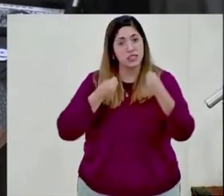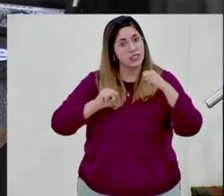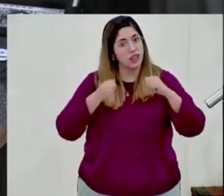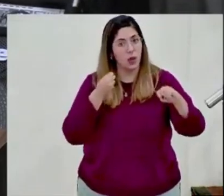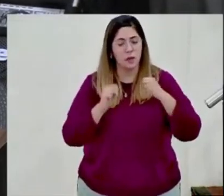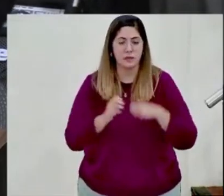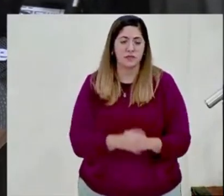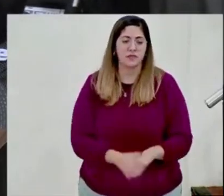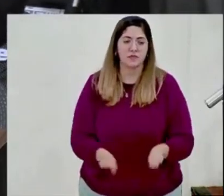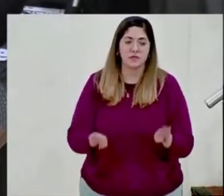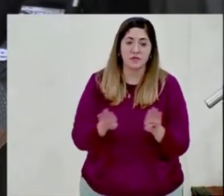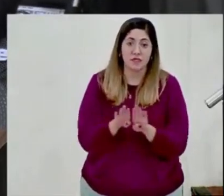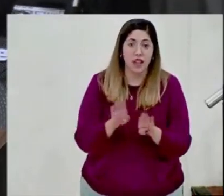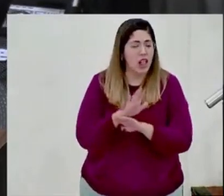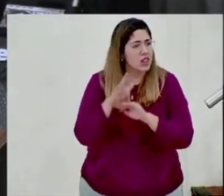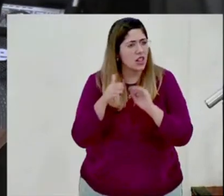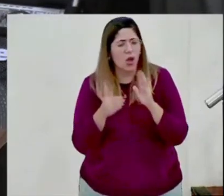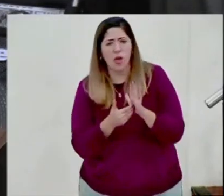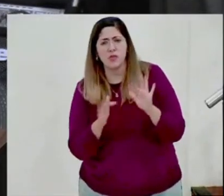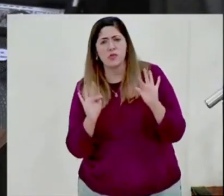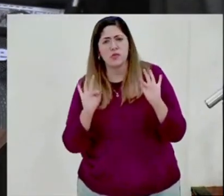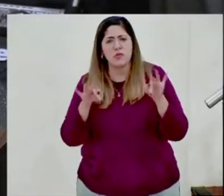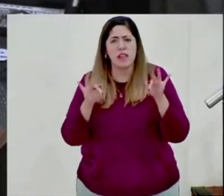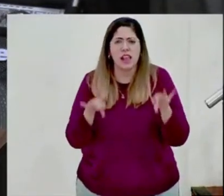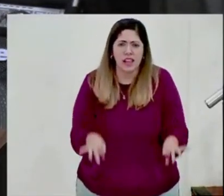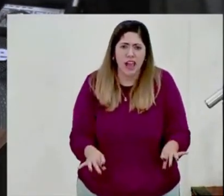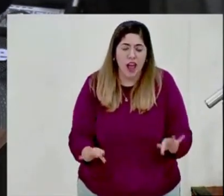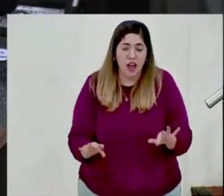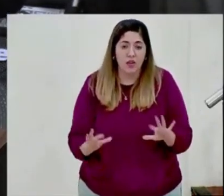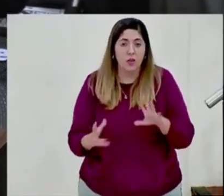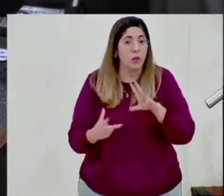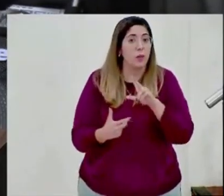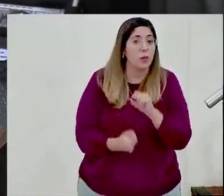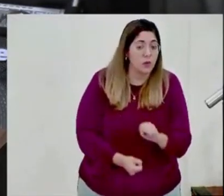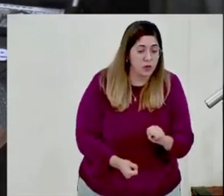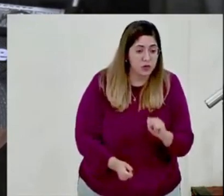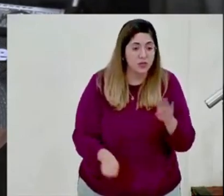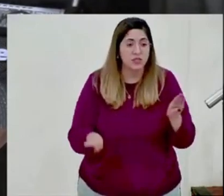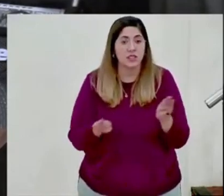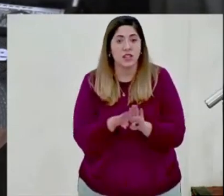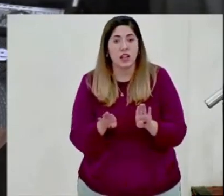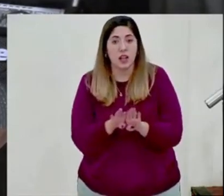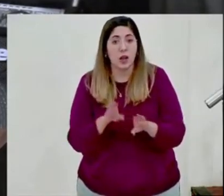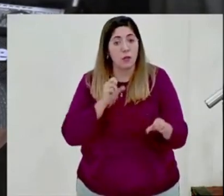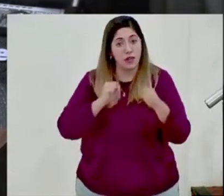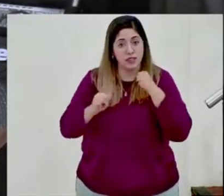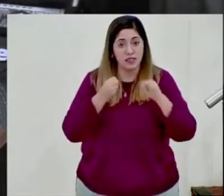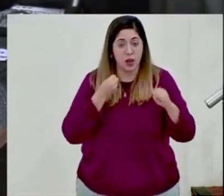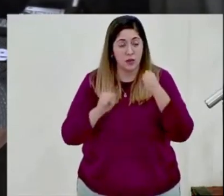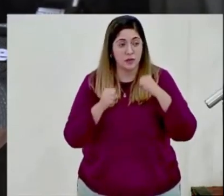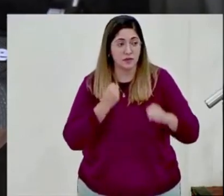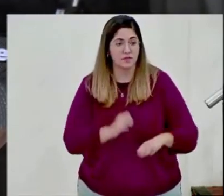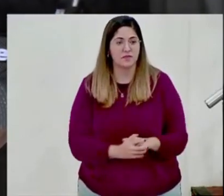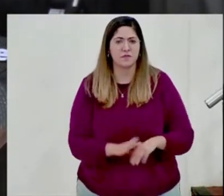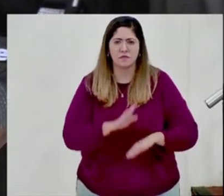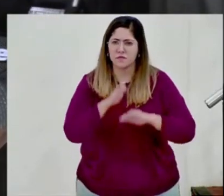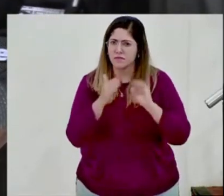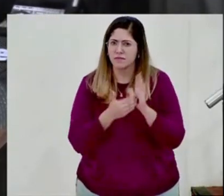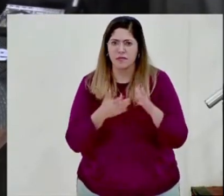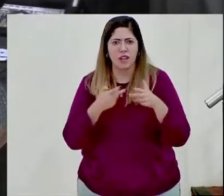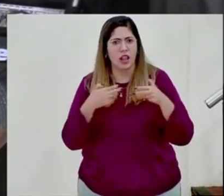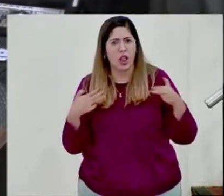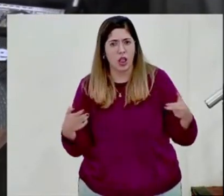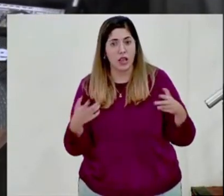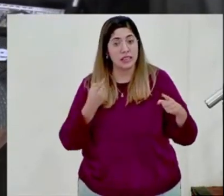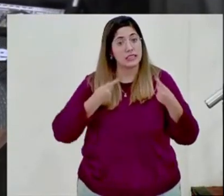E você tem várias referências ao final dos tempos no livro dos Salmos. E daqui a pouco eu vou mostrar mais algumas para vocês. E essas coisas foram o inário